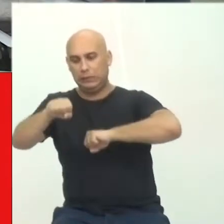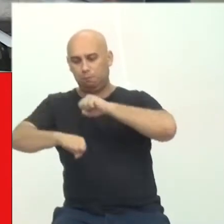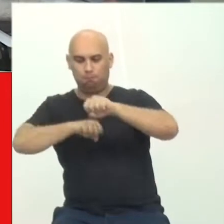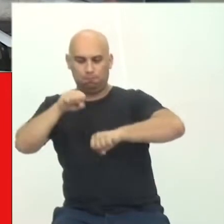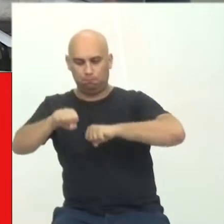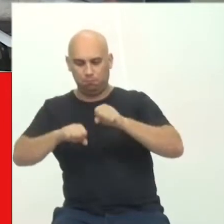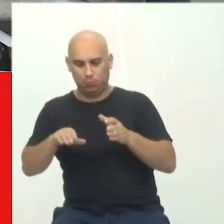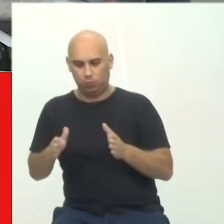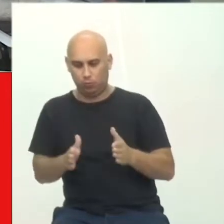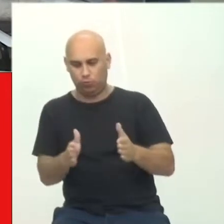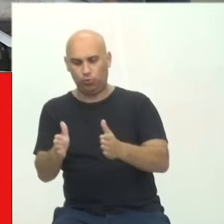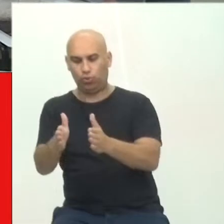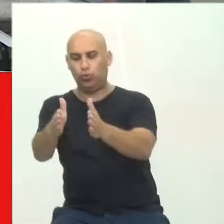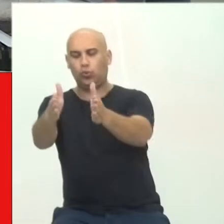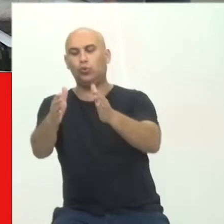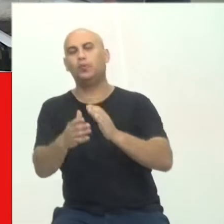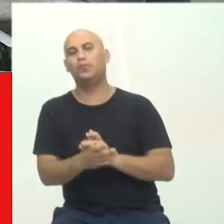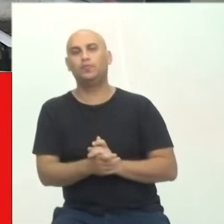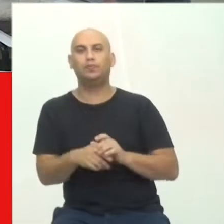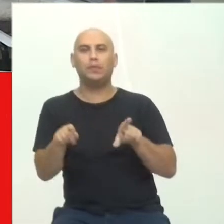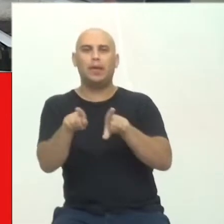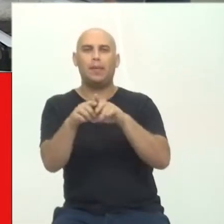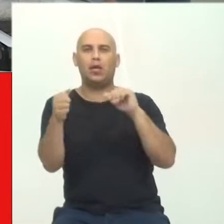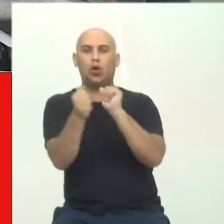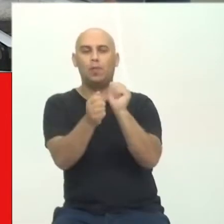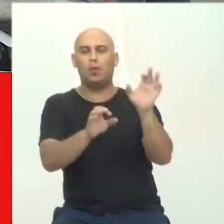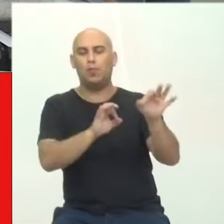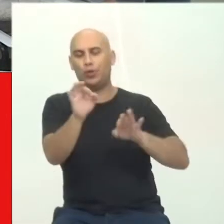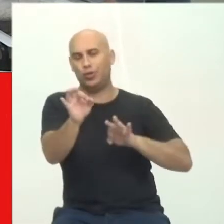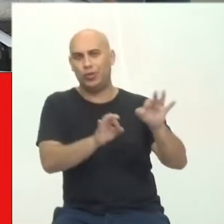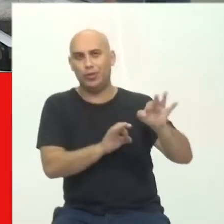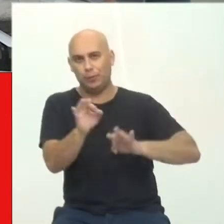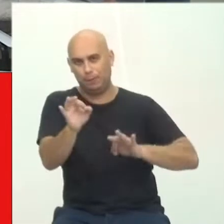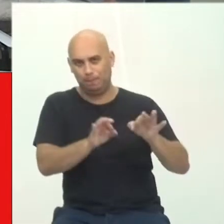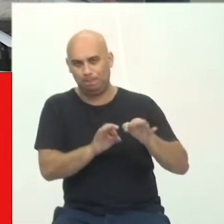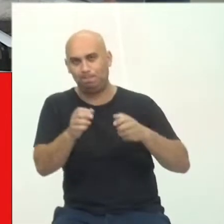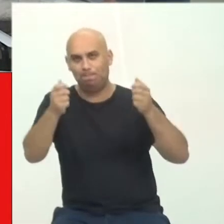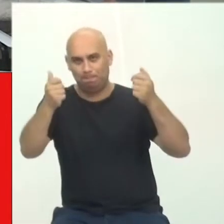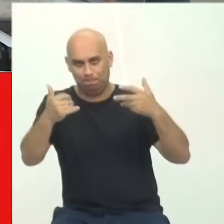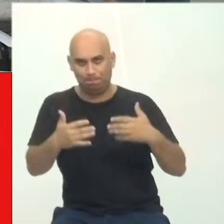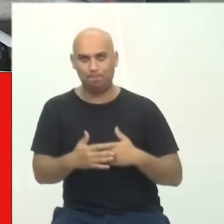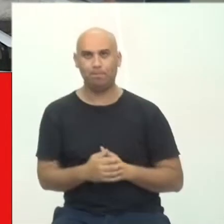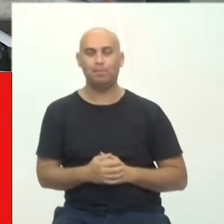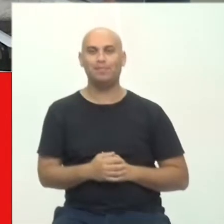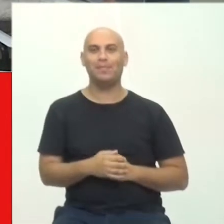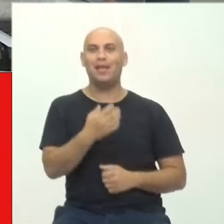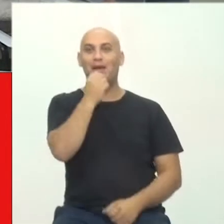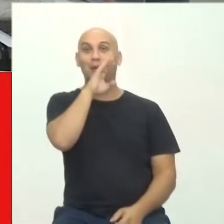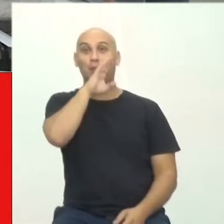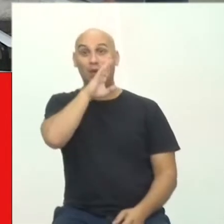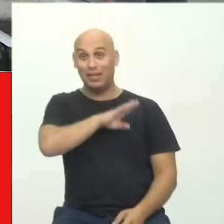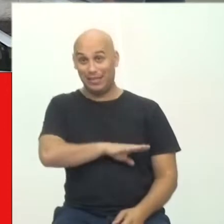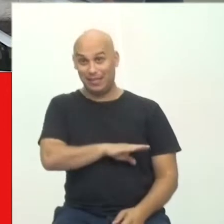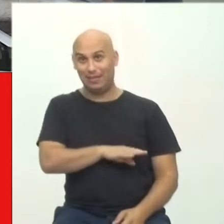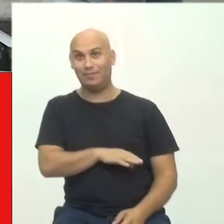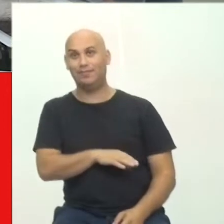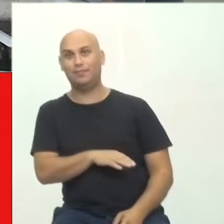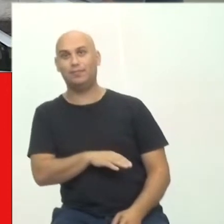é o de acompanhamento dos projetos em andamento. Okay. Boa tarde,